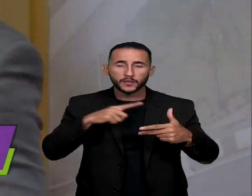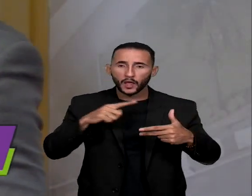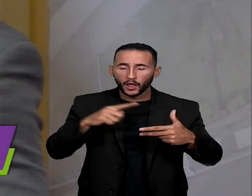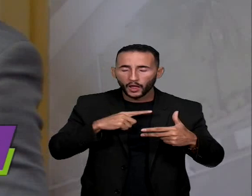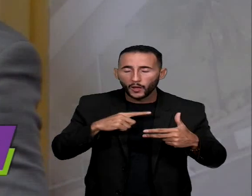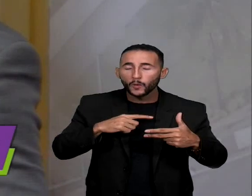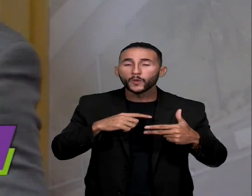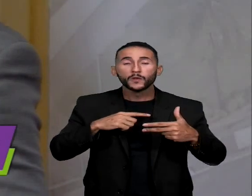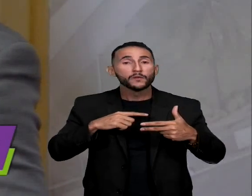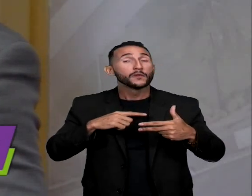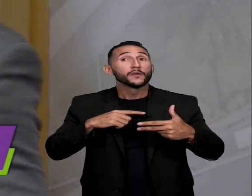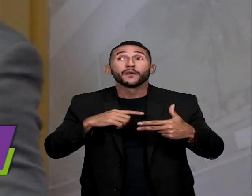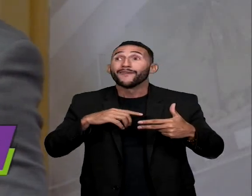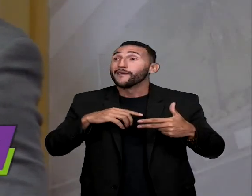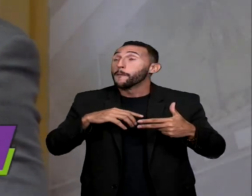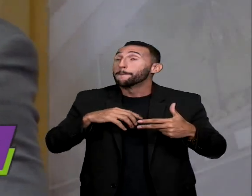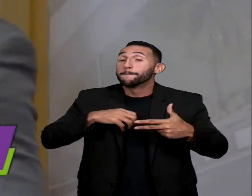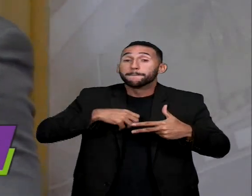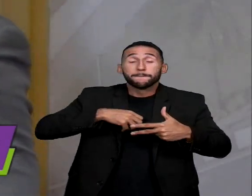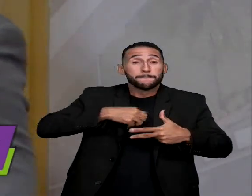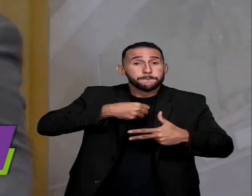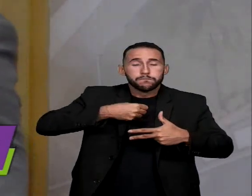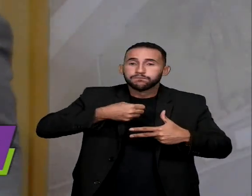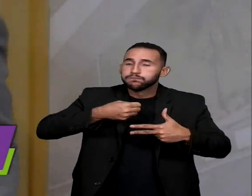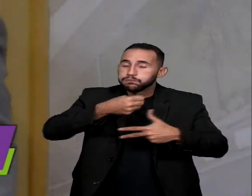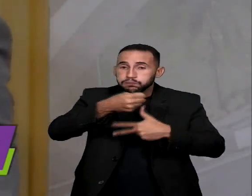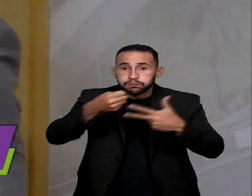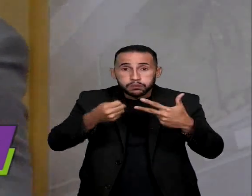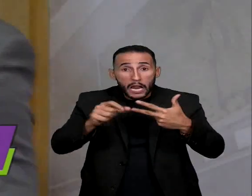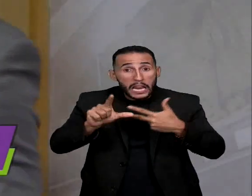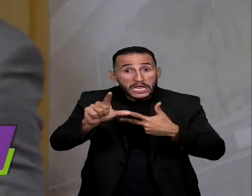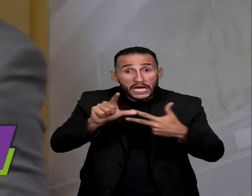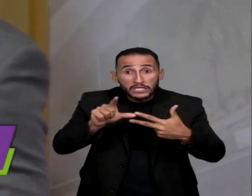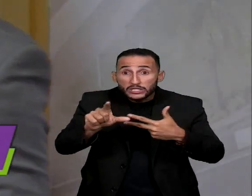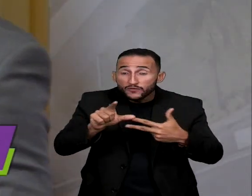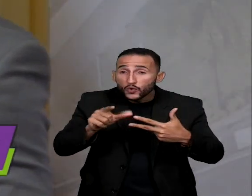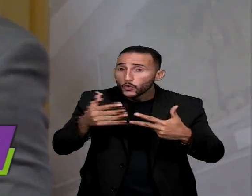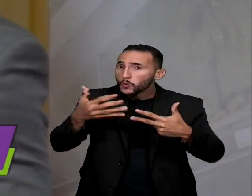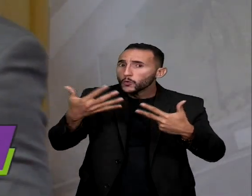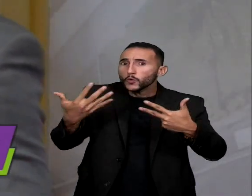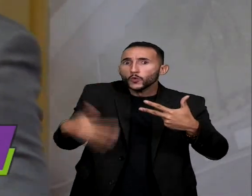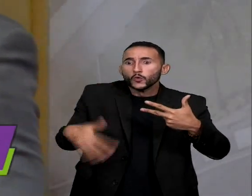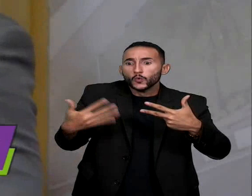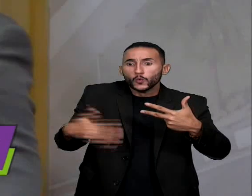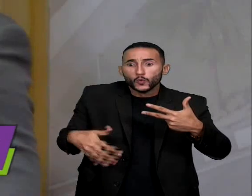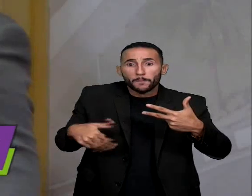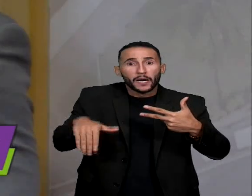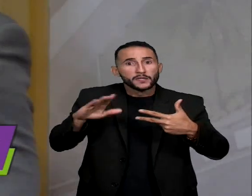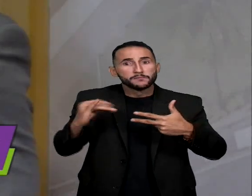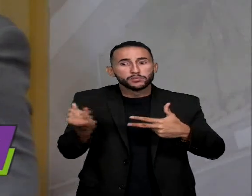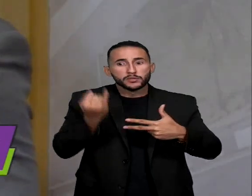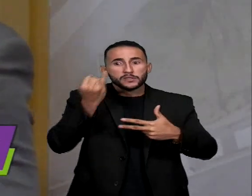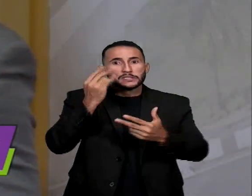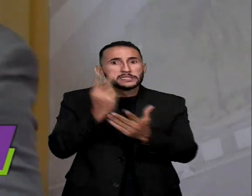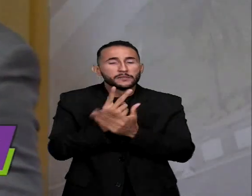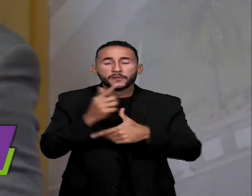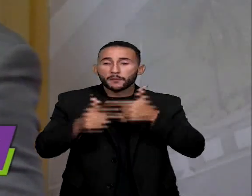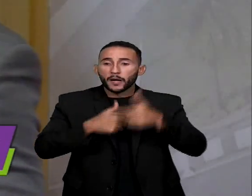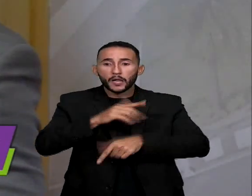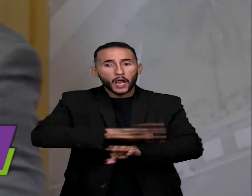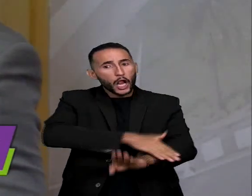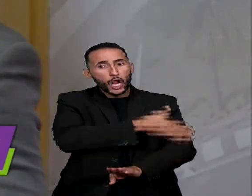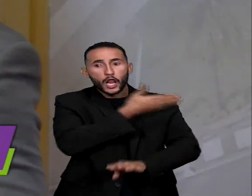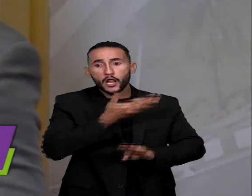legislativos do Bras e Tem trabalhado dioturnamente levando em consideração os anseios da